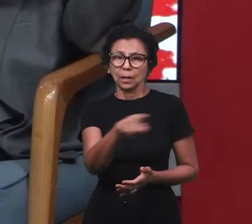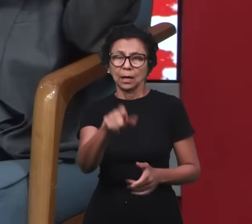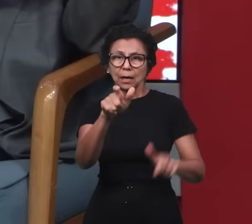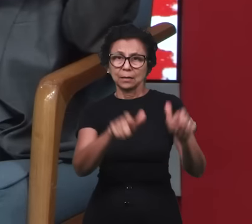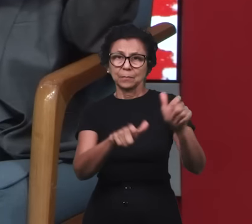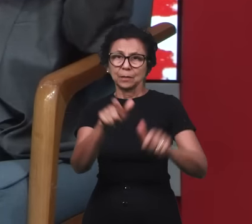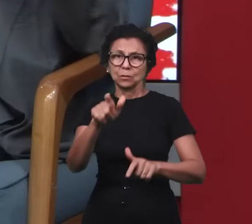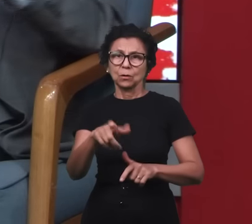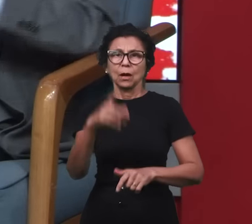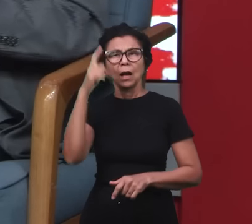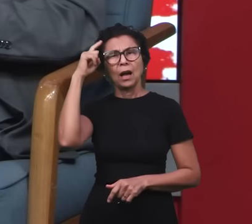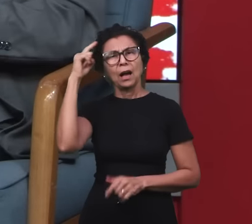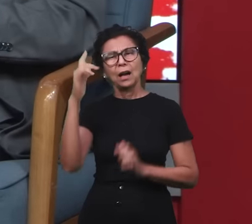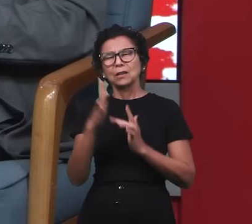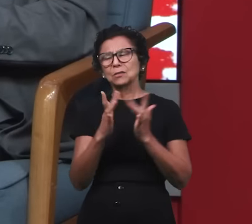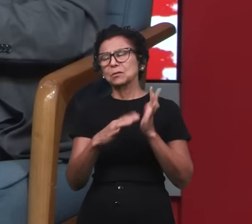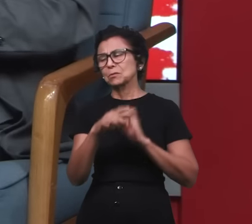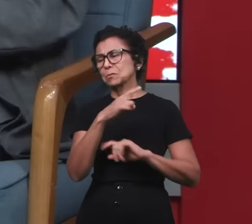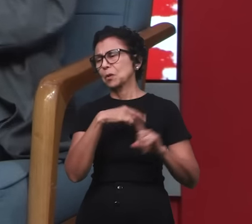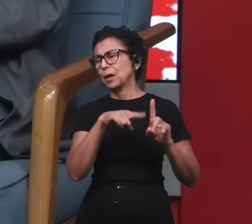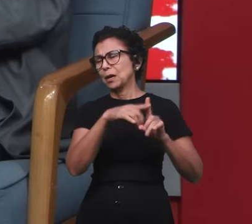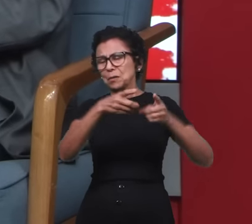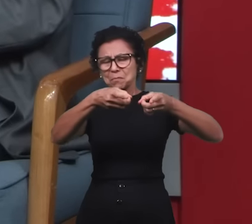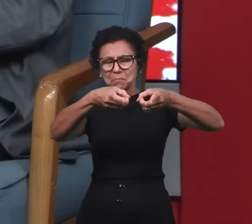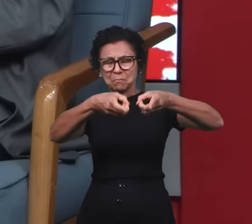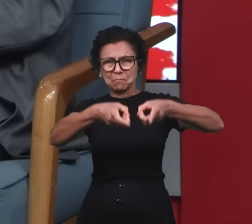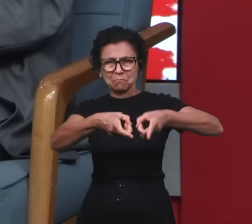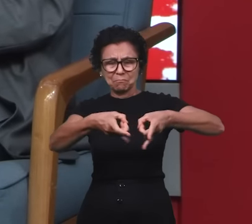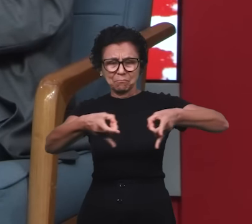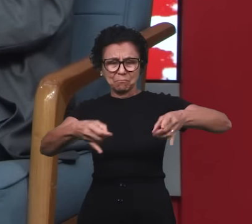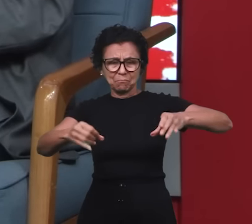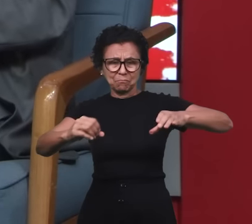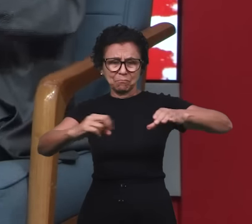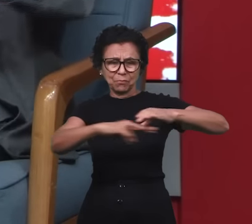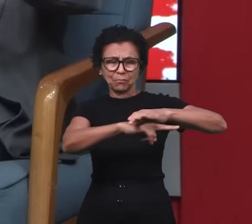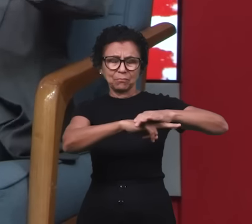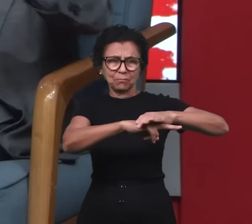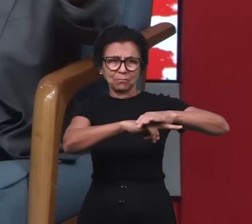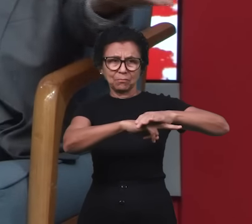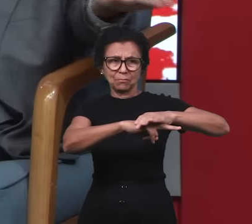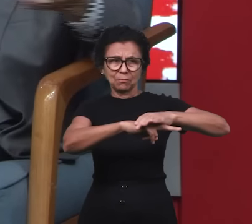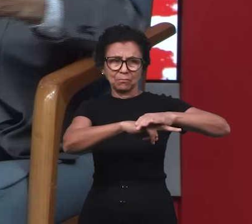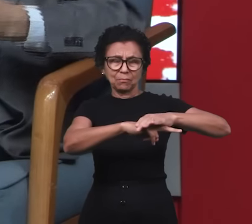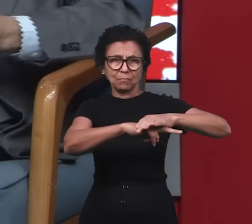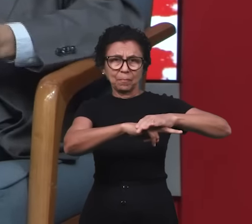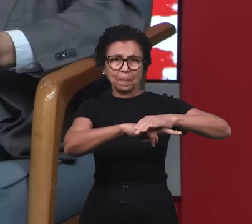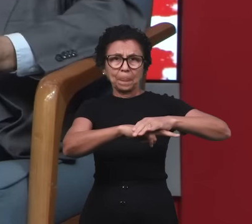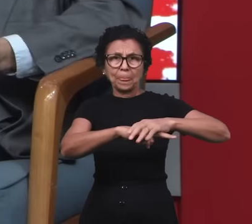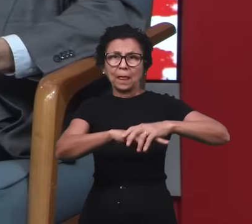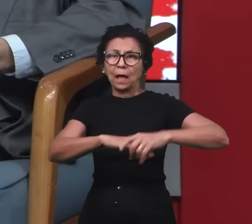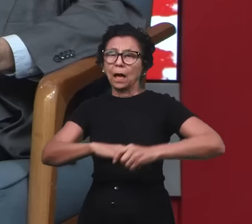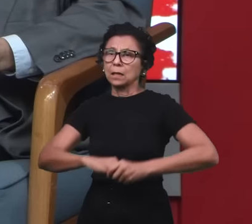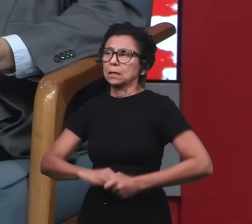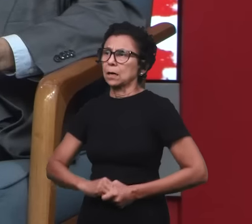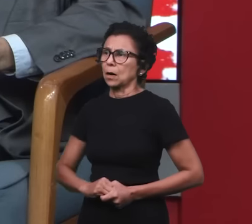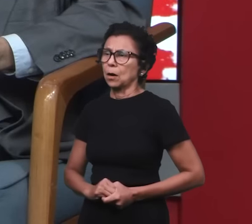e tinha sido sepultado. Alguém disse que Jesus ressuscitou, Mas esses 3.000 não